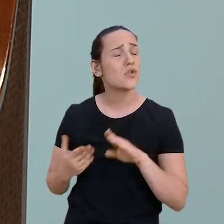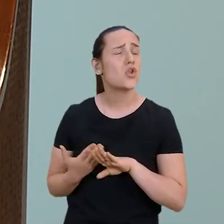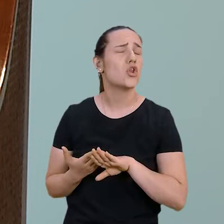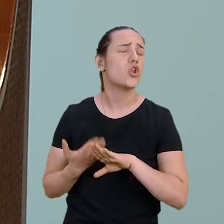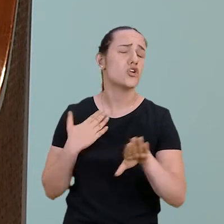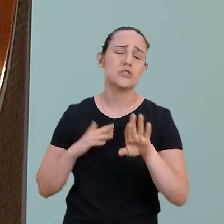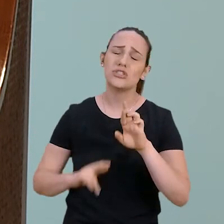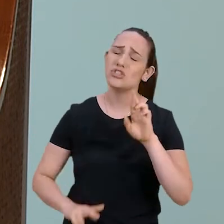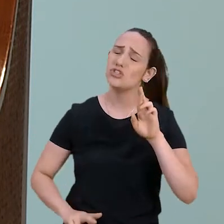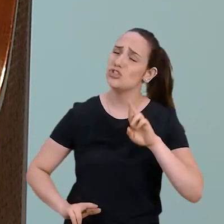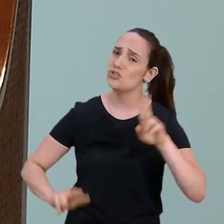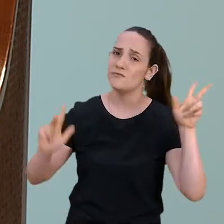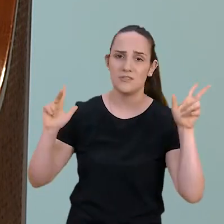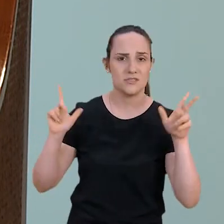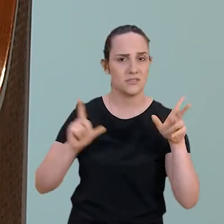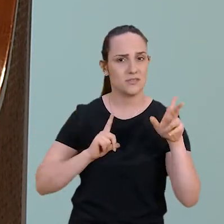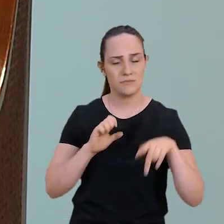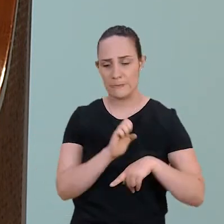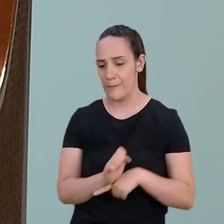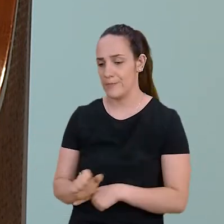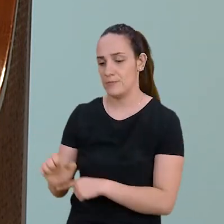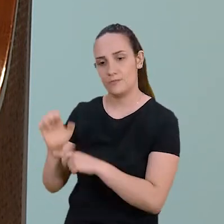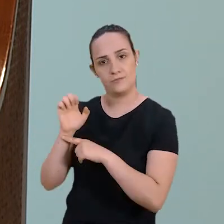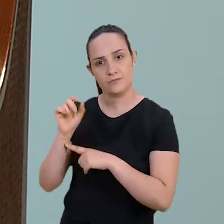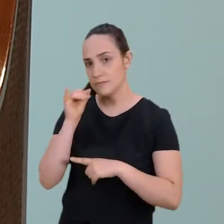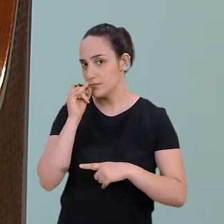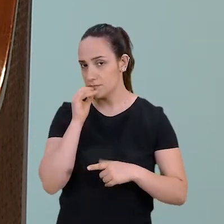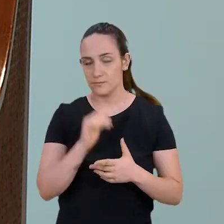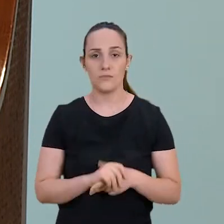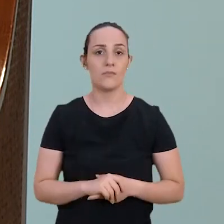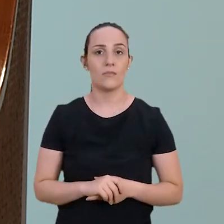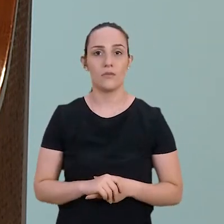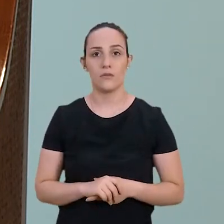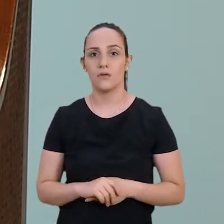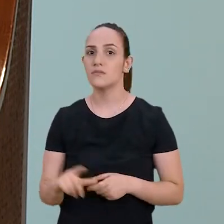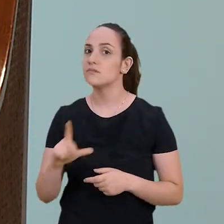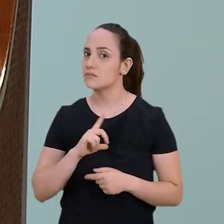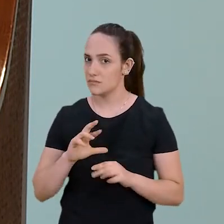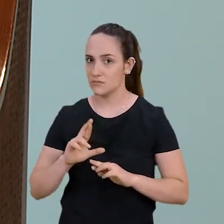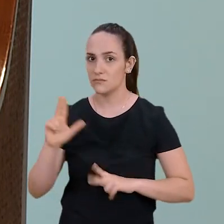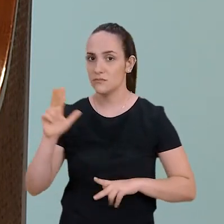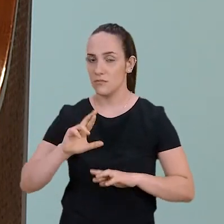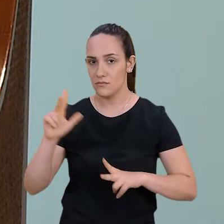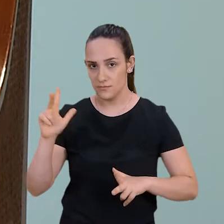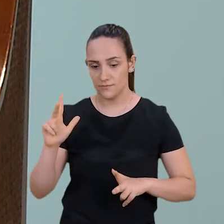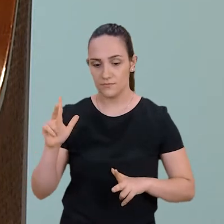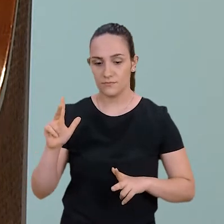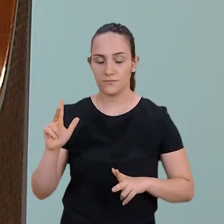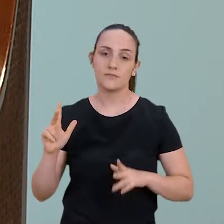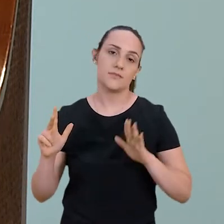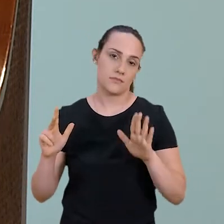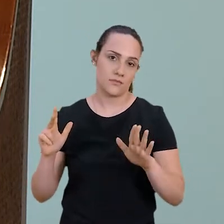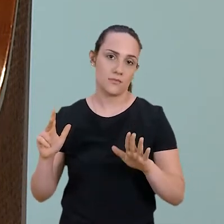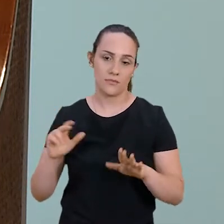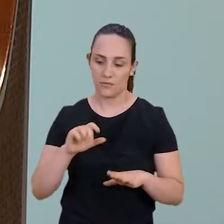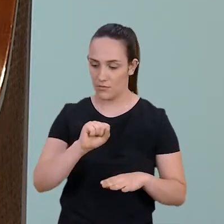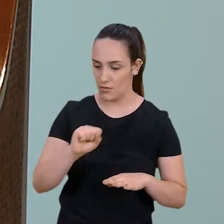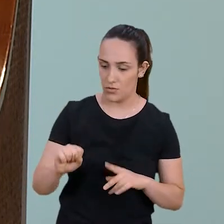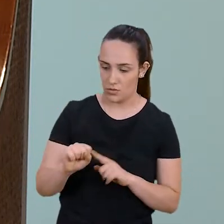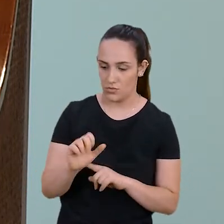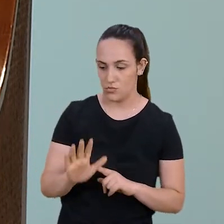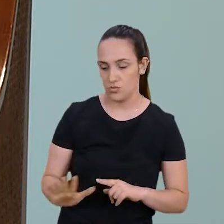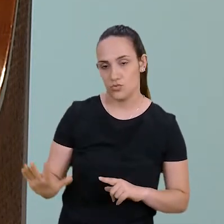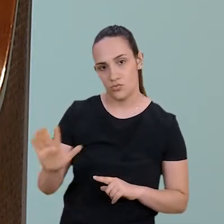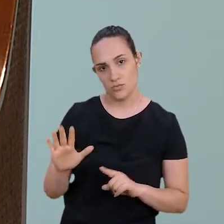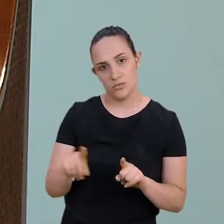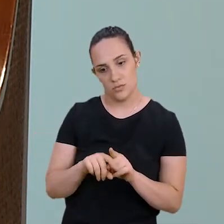Brasil são imensas, né? Então, por exemplo, nós temos uma diferença gritante, entendeu? Entre, vamos supor, o Sudeste